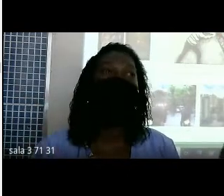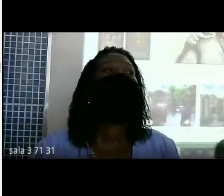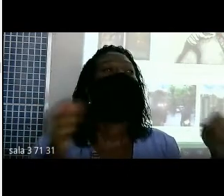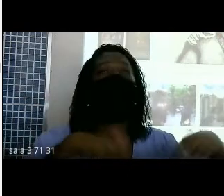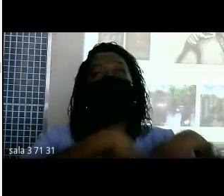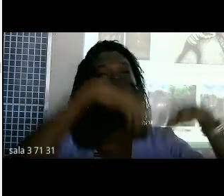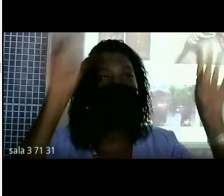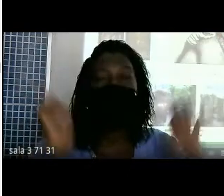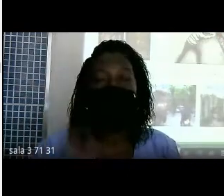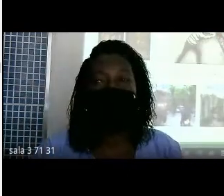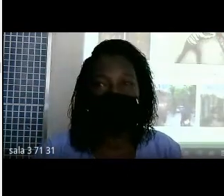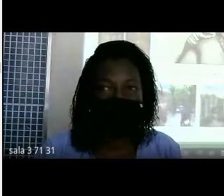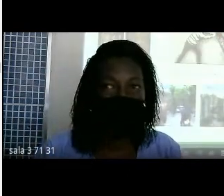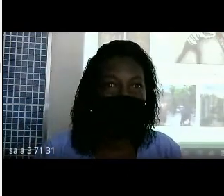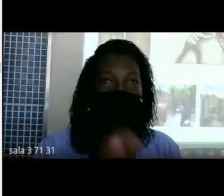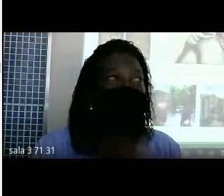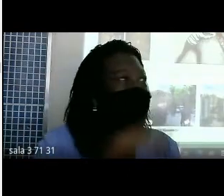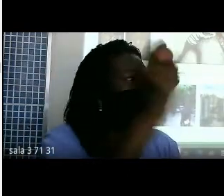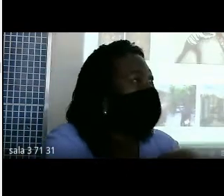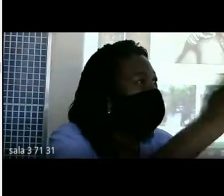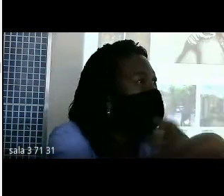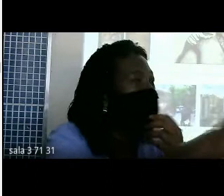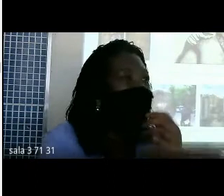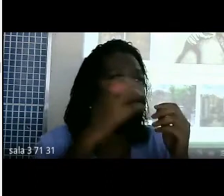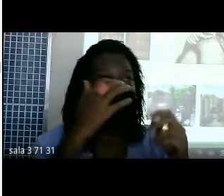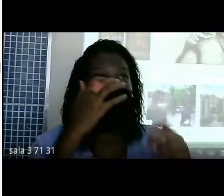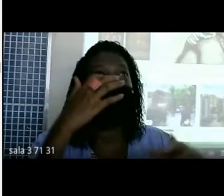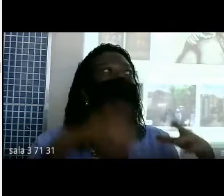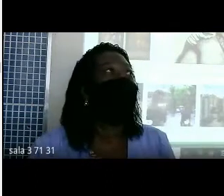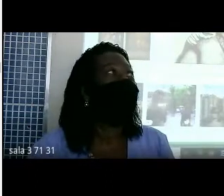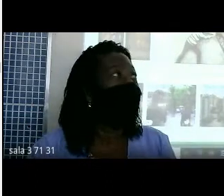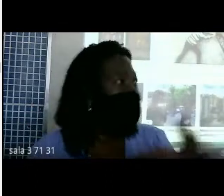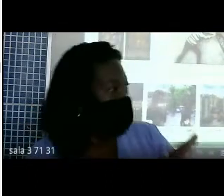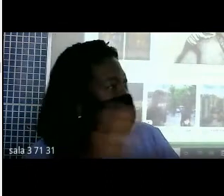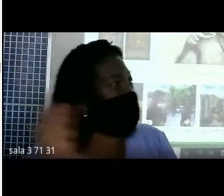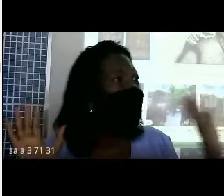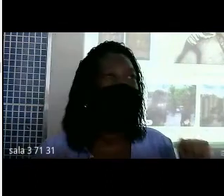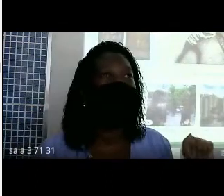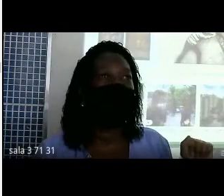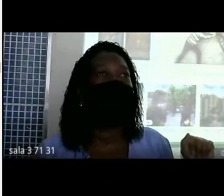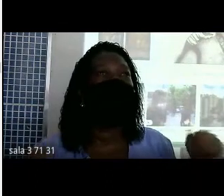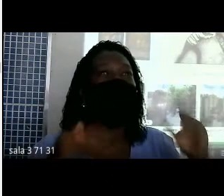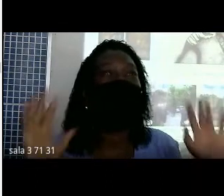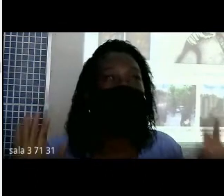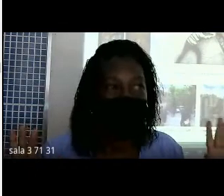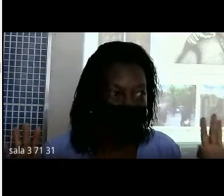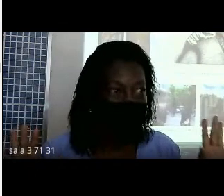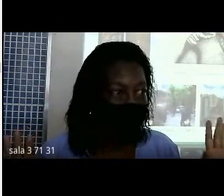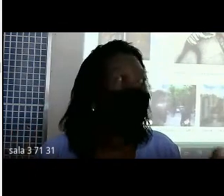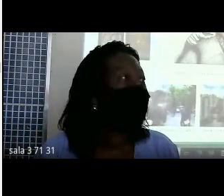pintado, aí depois você constrói outro. Tem gente que até faz a pintura na parede. Ai, vai que Banksy, né, pinta aqui, eu vou